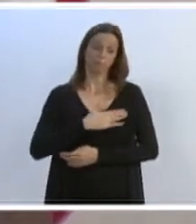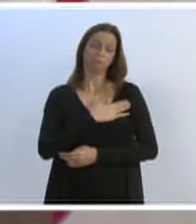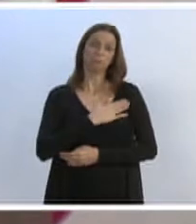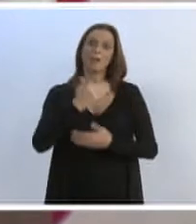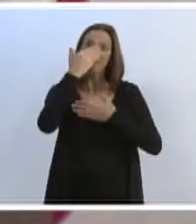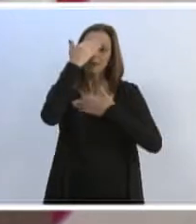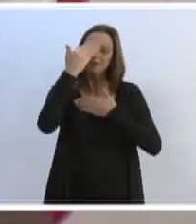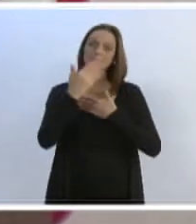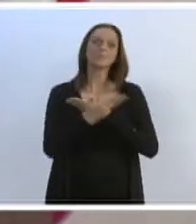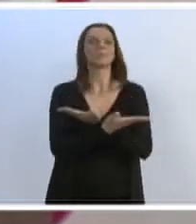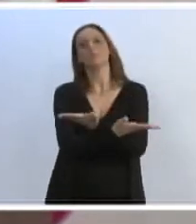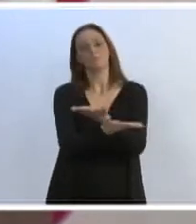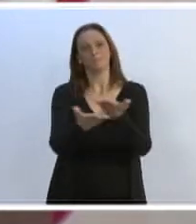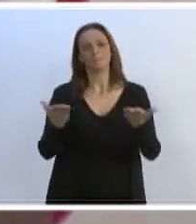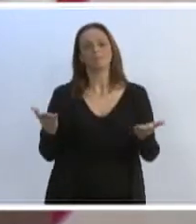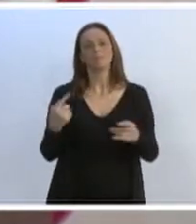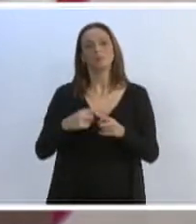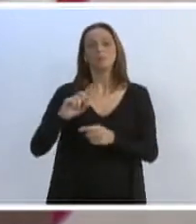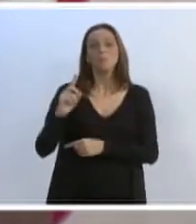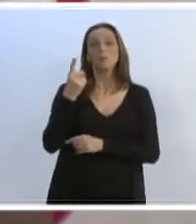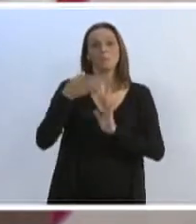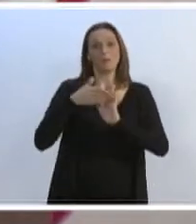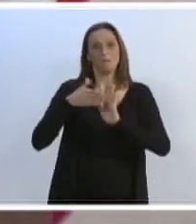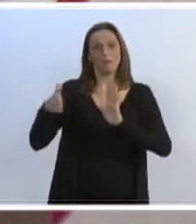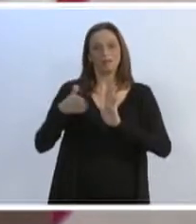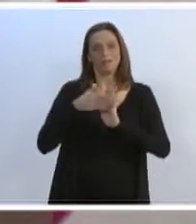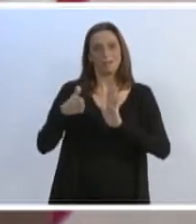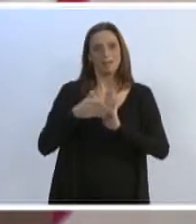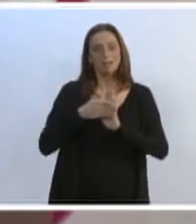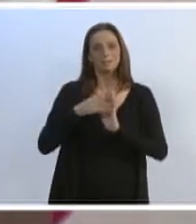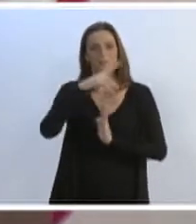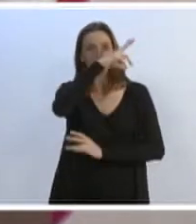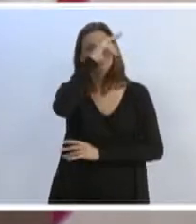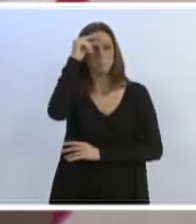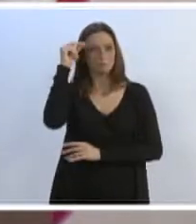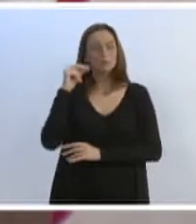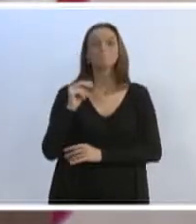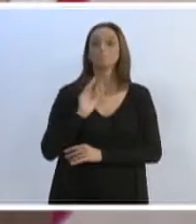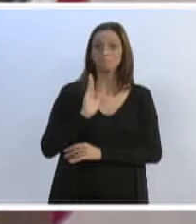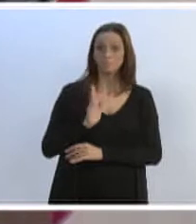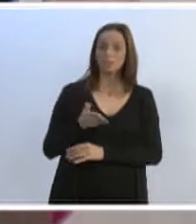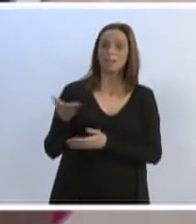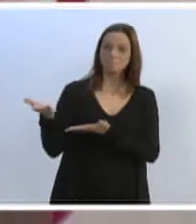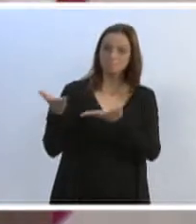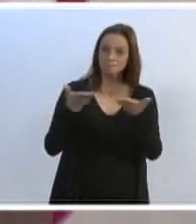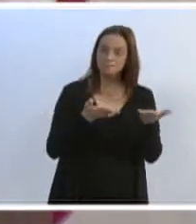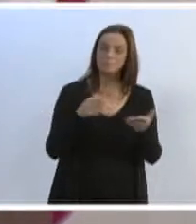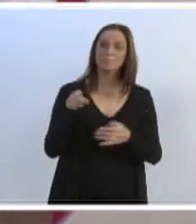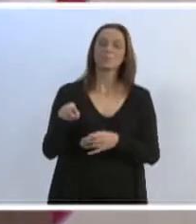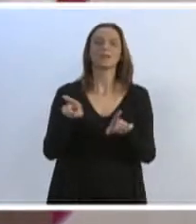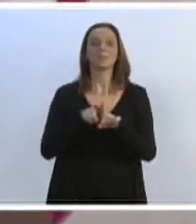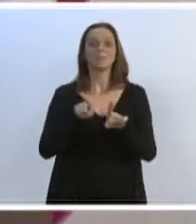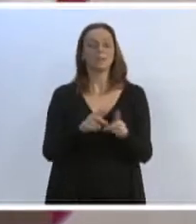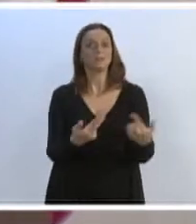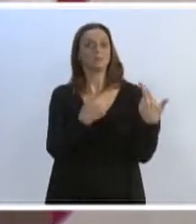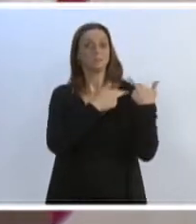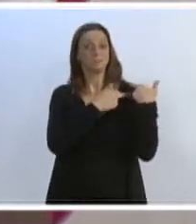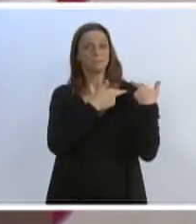da nossa memória, da nossa história, no evitar o nosso esquecimento, né?